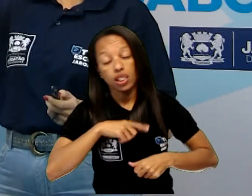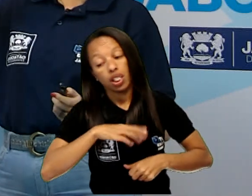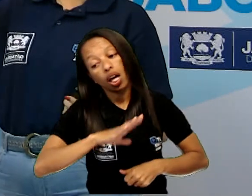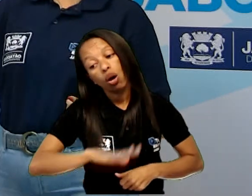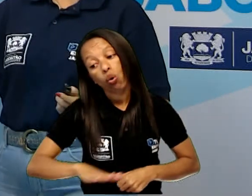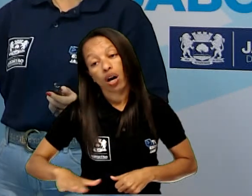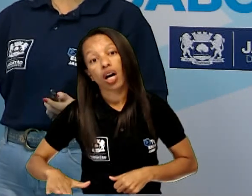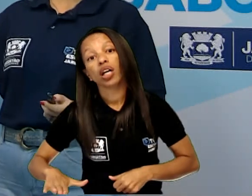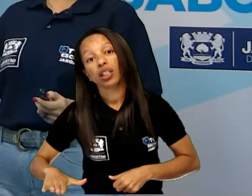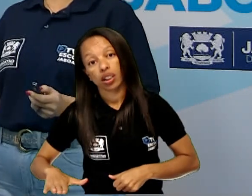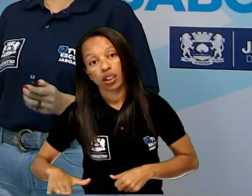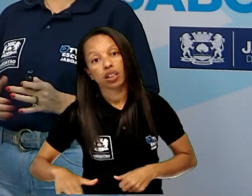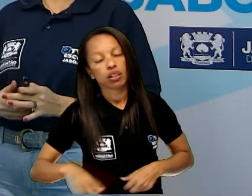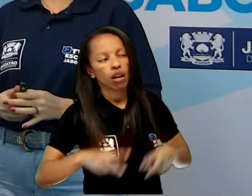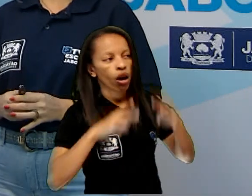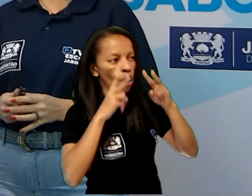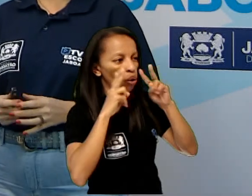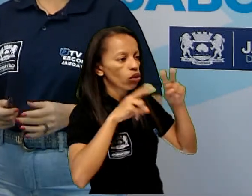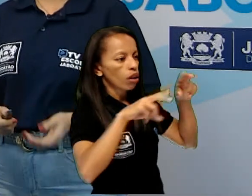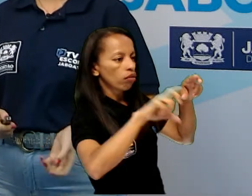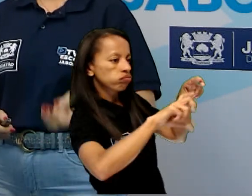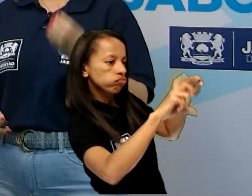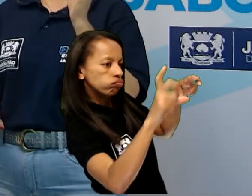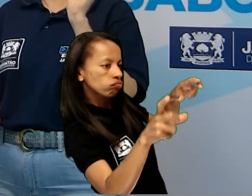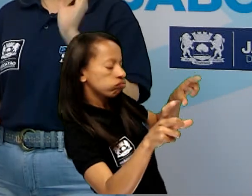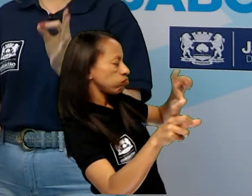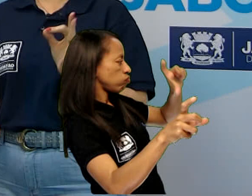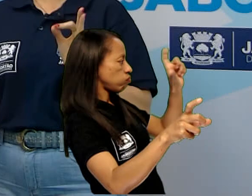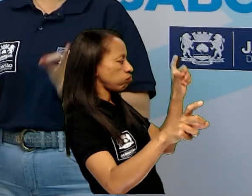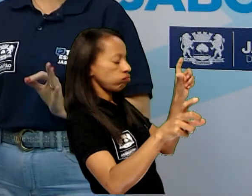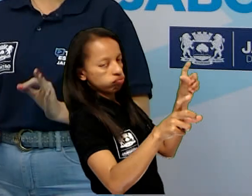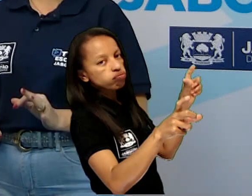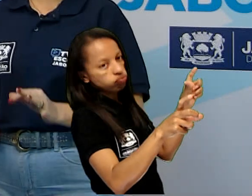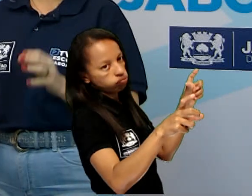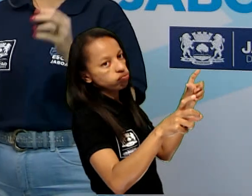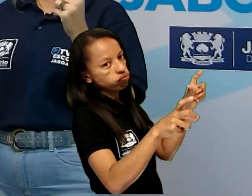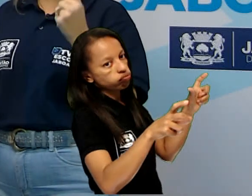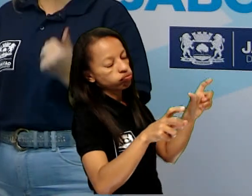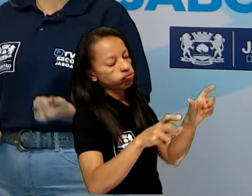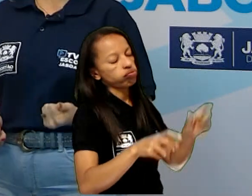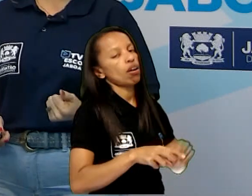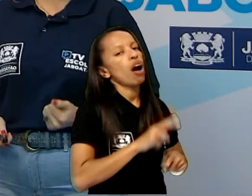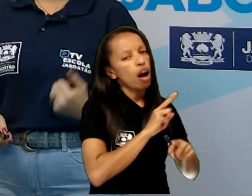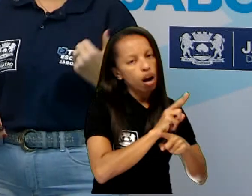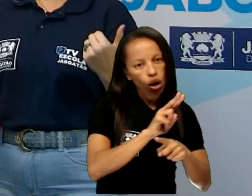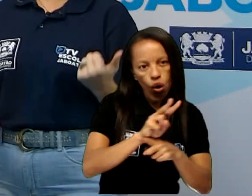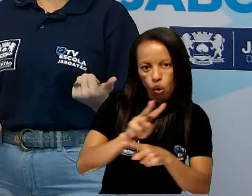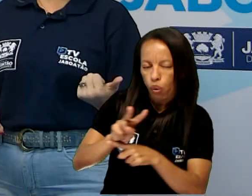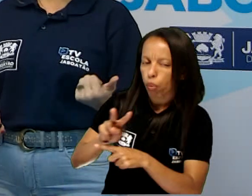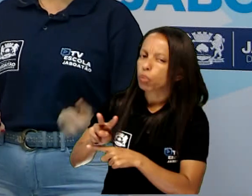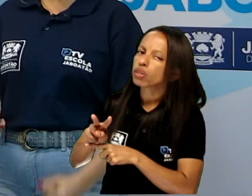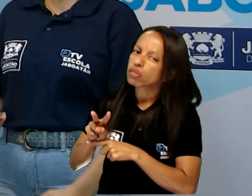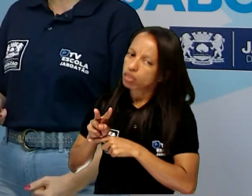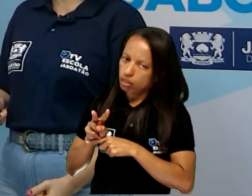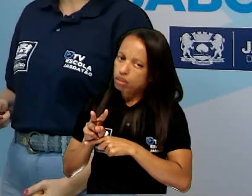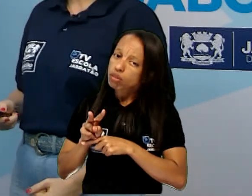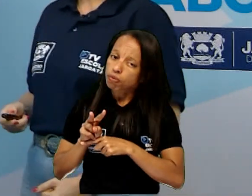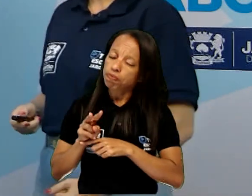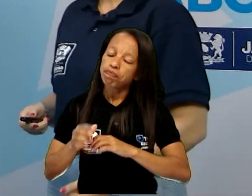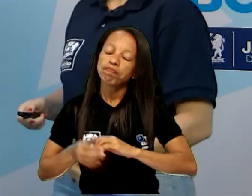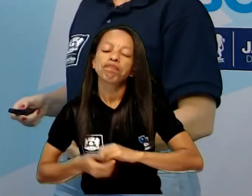E olhar sempre pelo retrovisor, tá, gente? Isso é uma medida de prevenção para evitar acidente e transtorno, não é